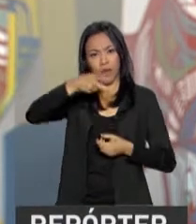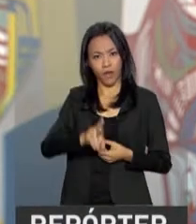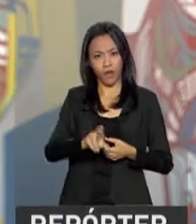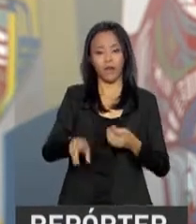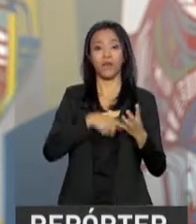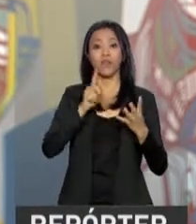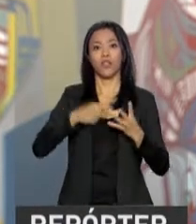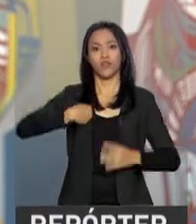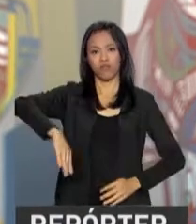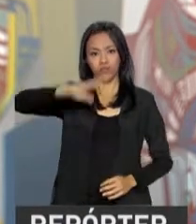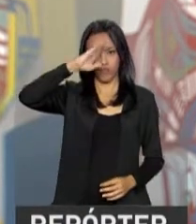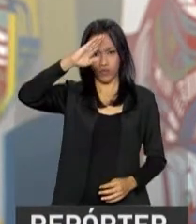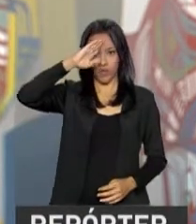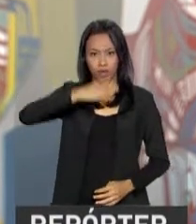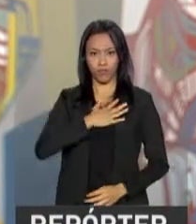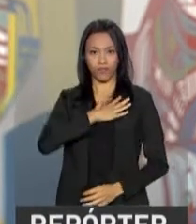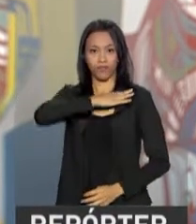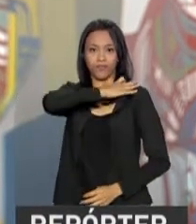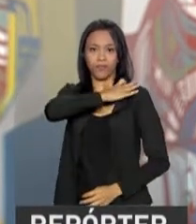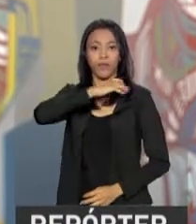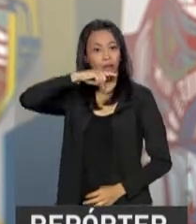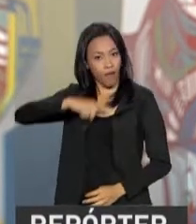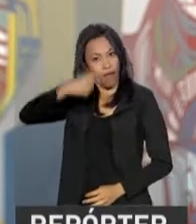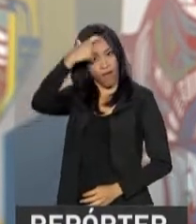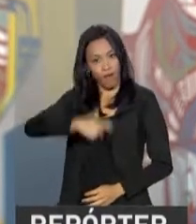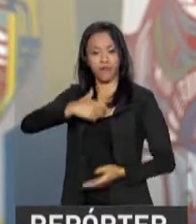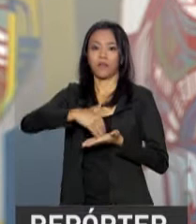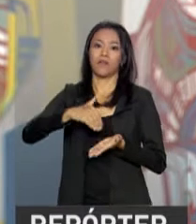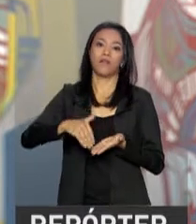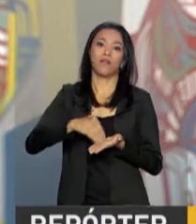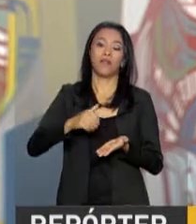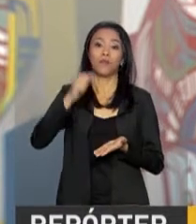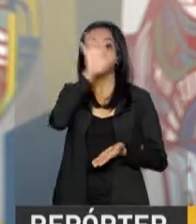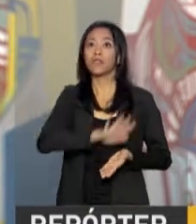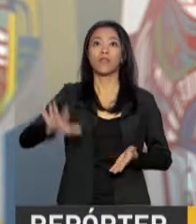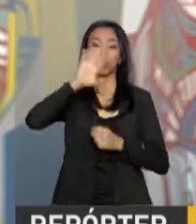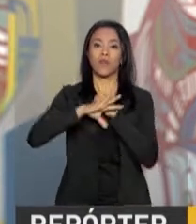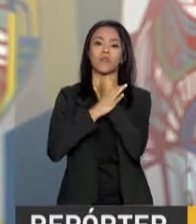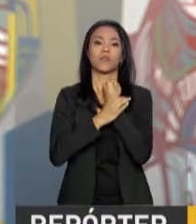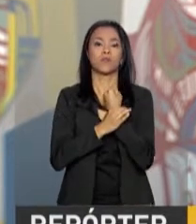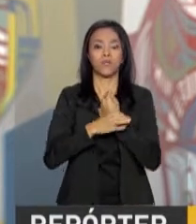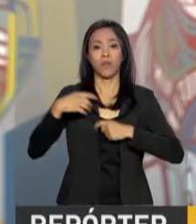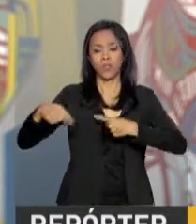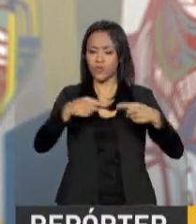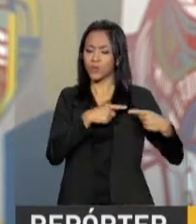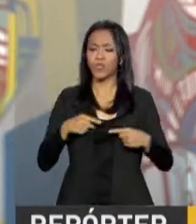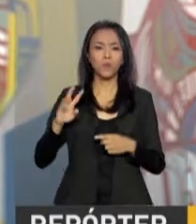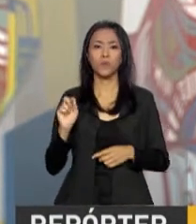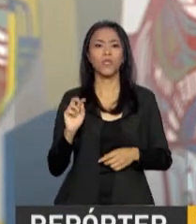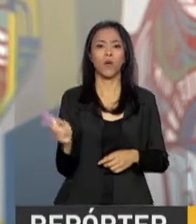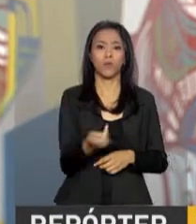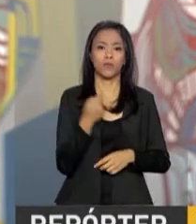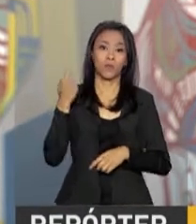também com o general santos cruz que é secretário nacional de segurança para discutir a situação da segurança no rio de janeiro